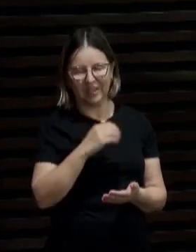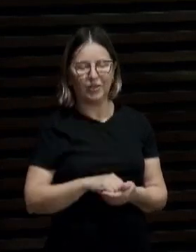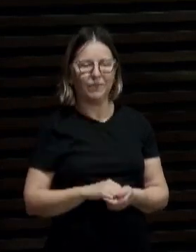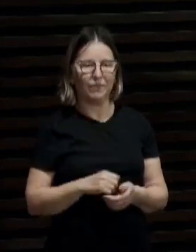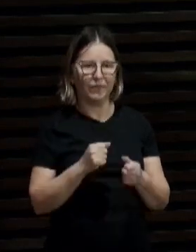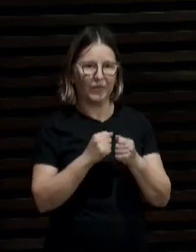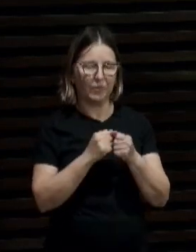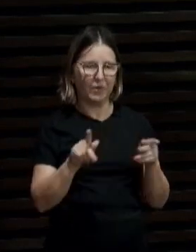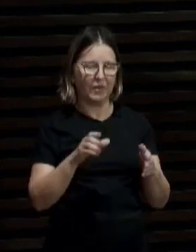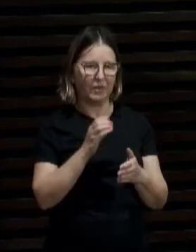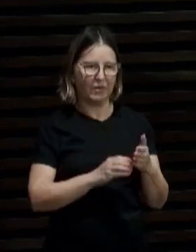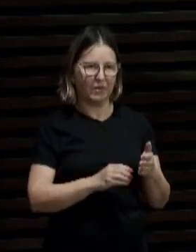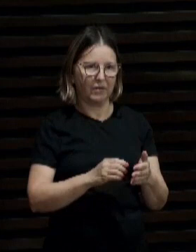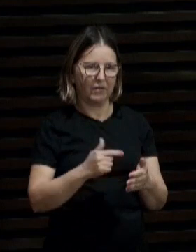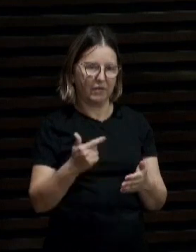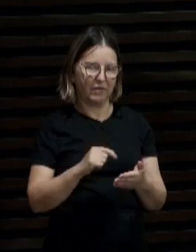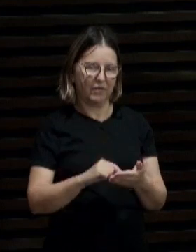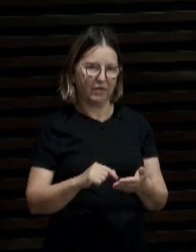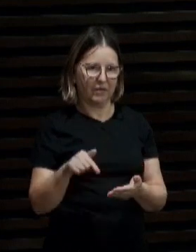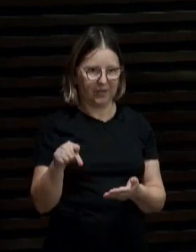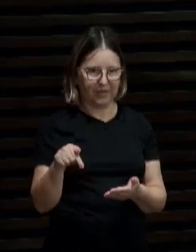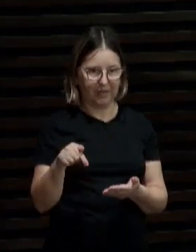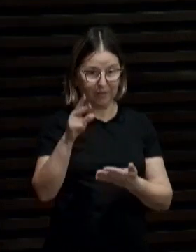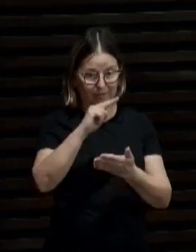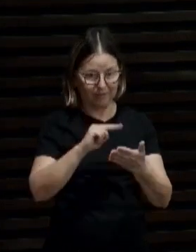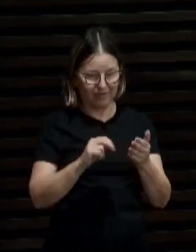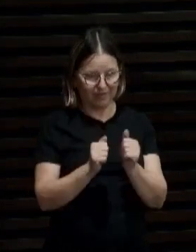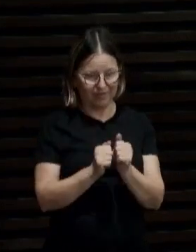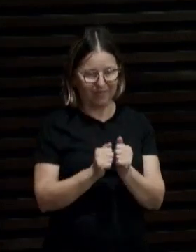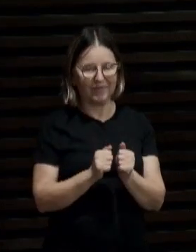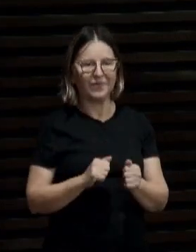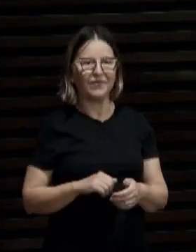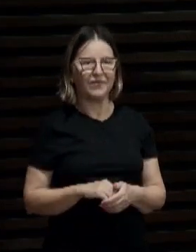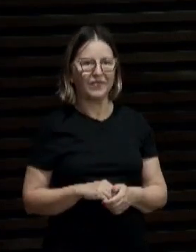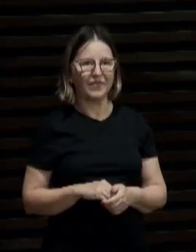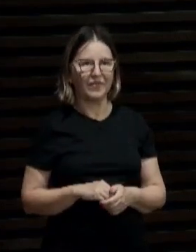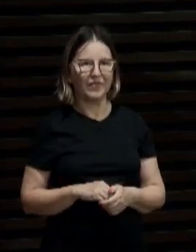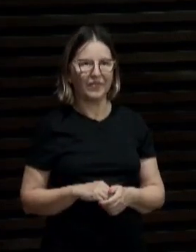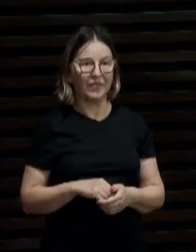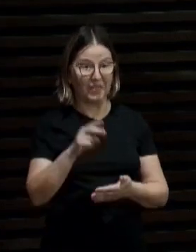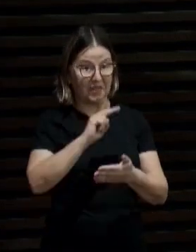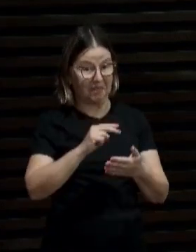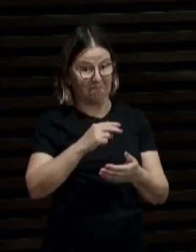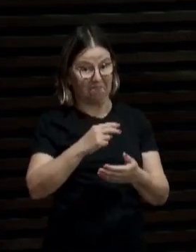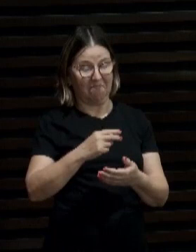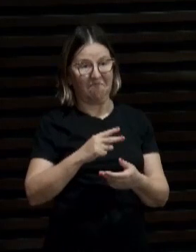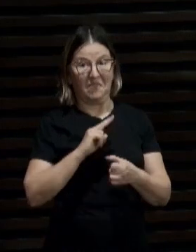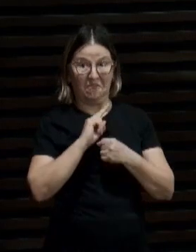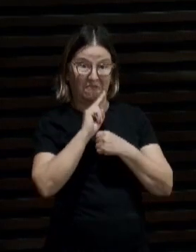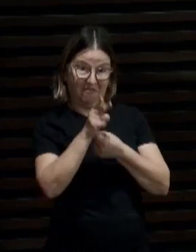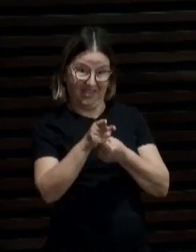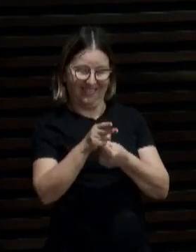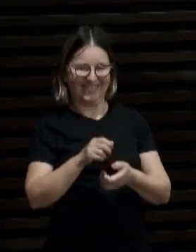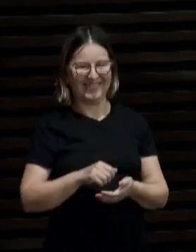Apocalipse 2:7. Vamos ler todos? Agora eu quero que os irmãos leiam com vigor e tomem isso para você e para